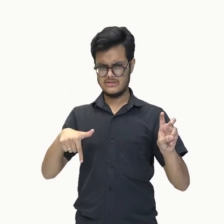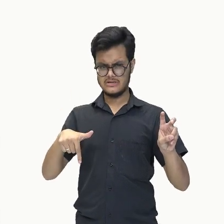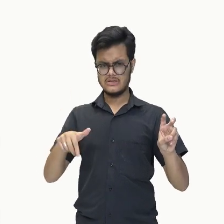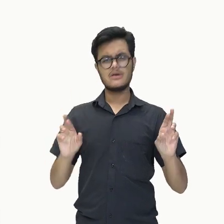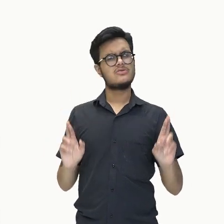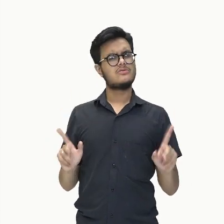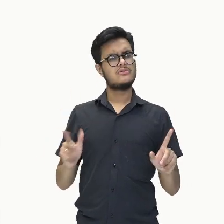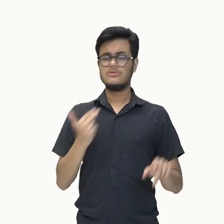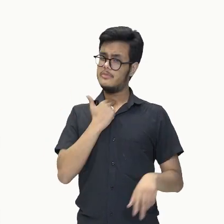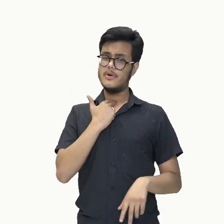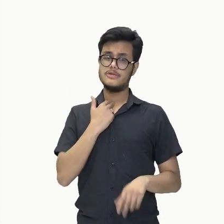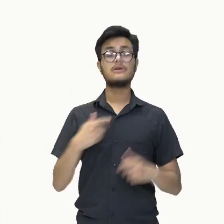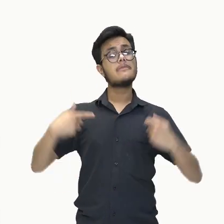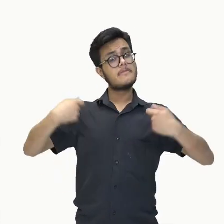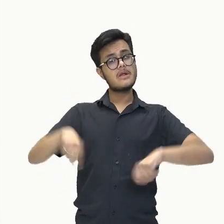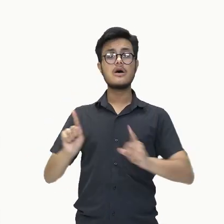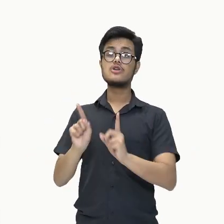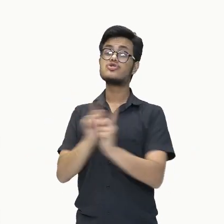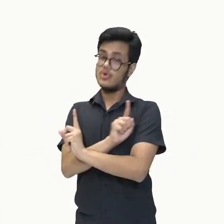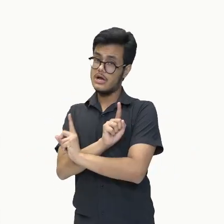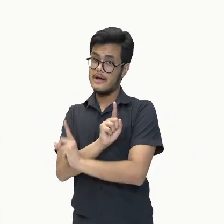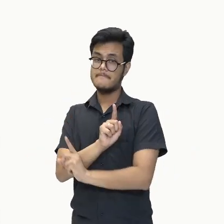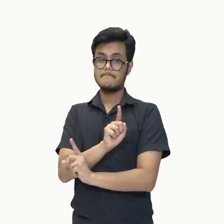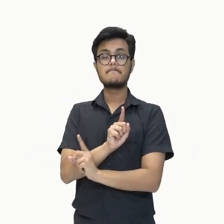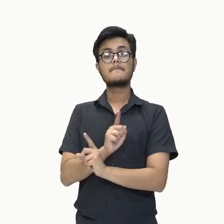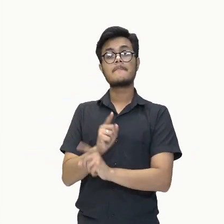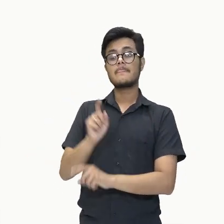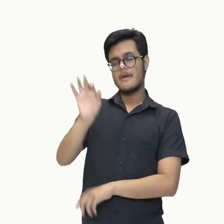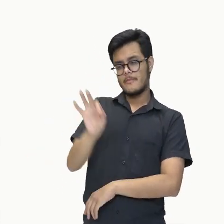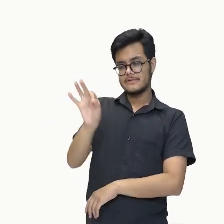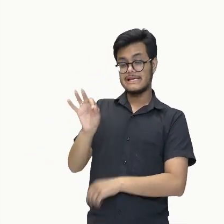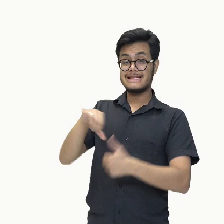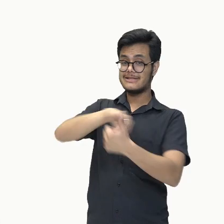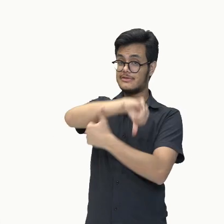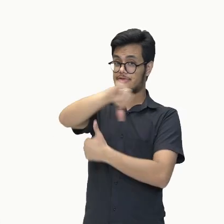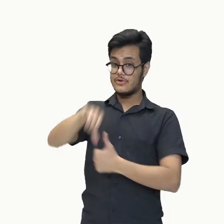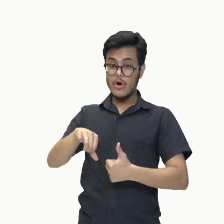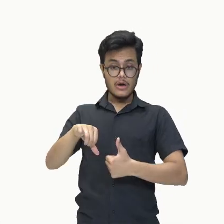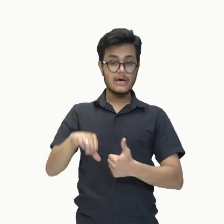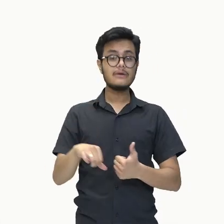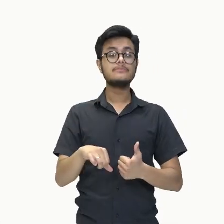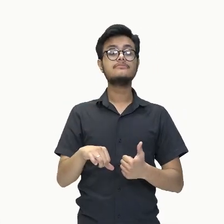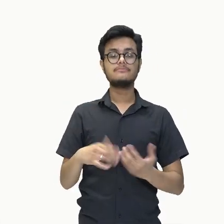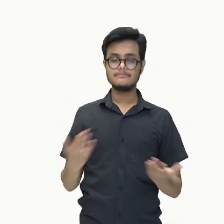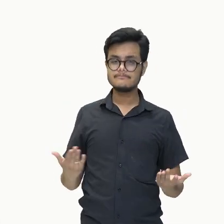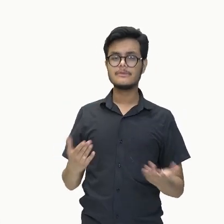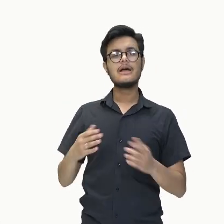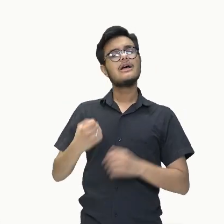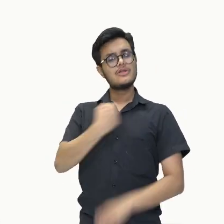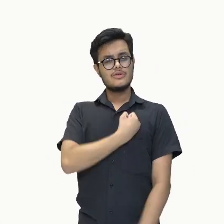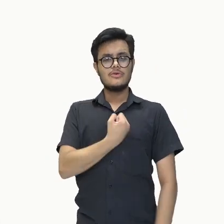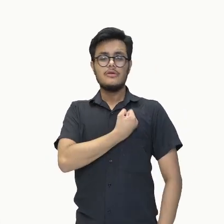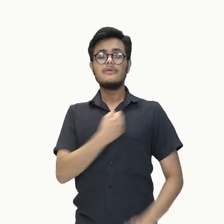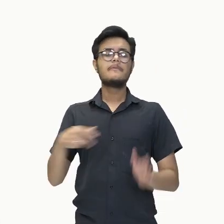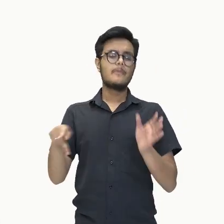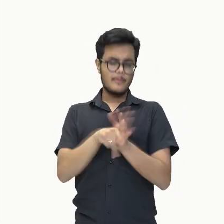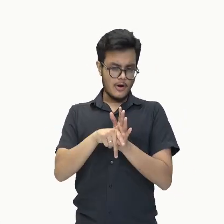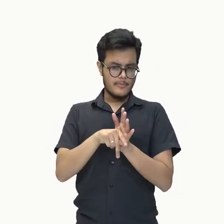valor em porcentagem. Então, vamos pegar e converter essas taxas que estão percentuais em números